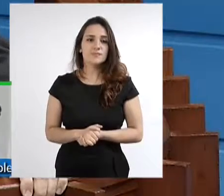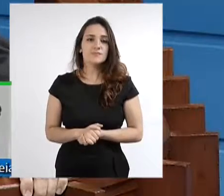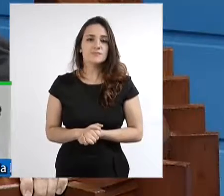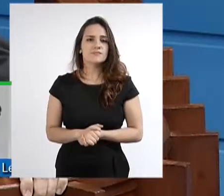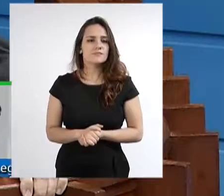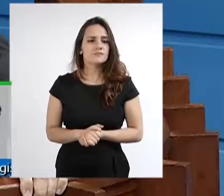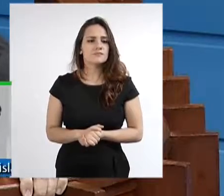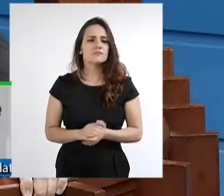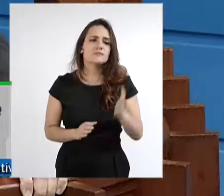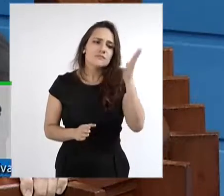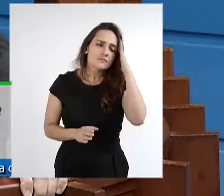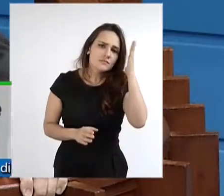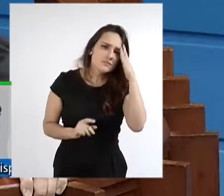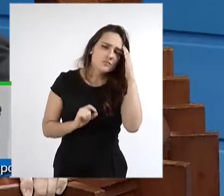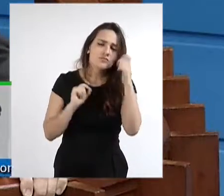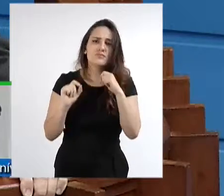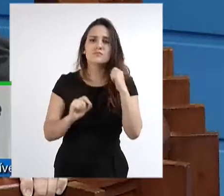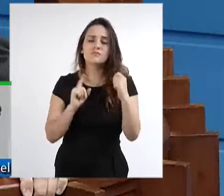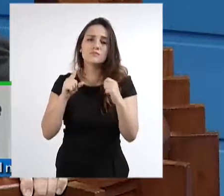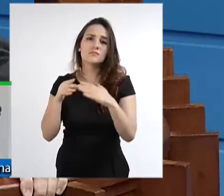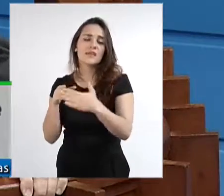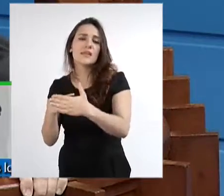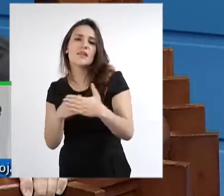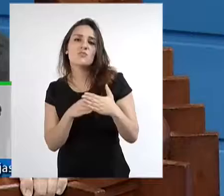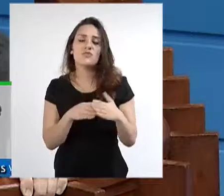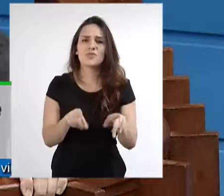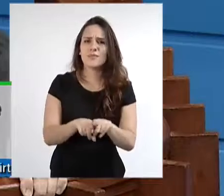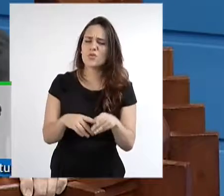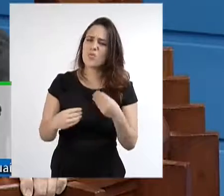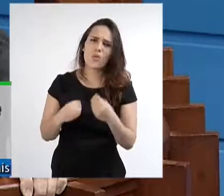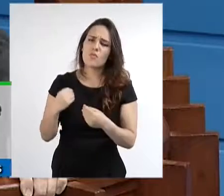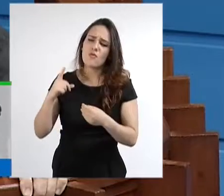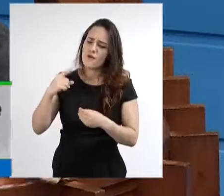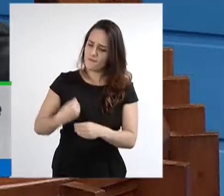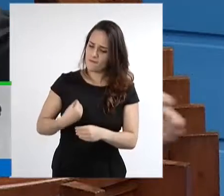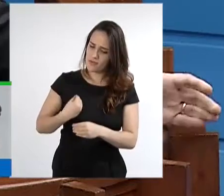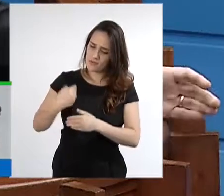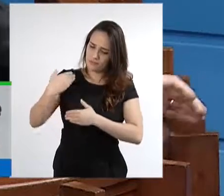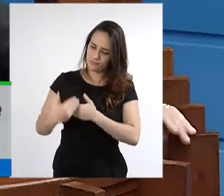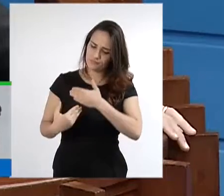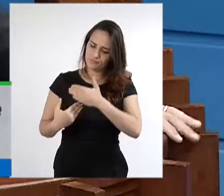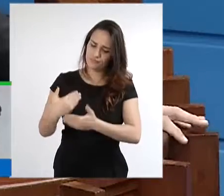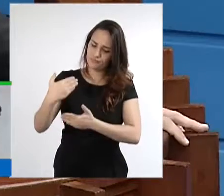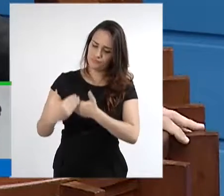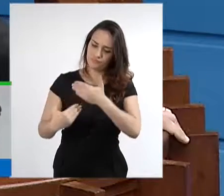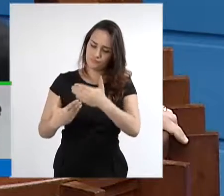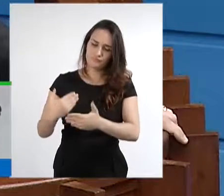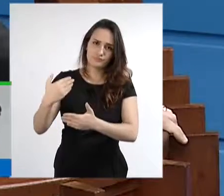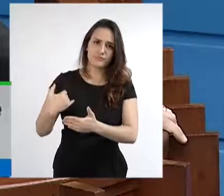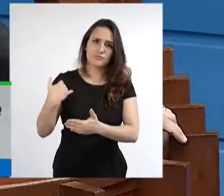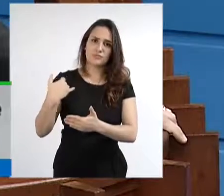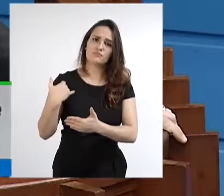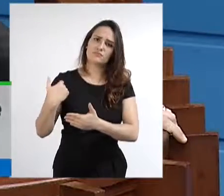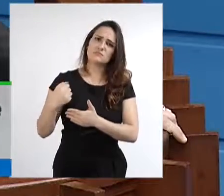Conhecer as suas limitações e conhecer o envelhecimento para envelhecer